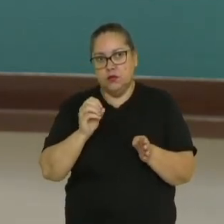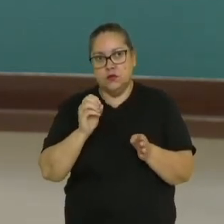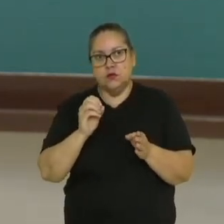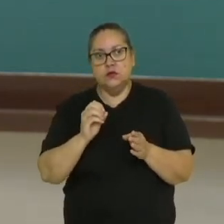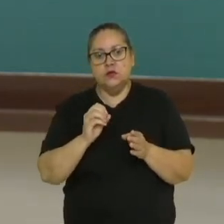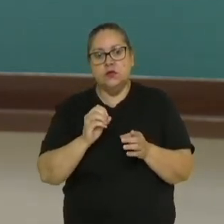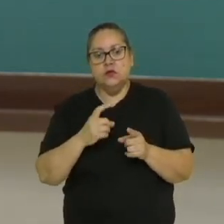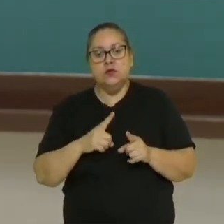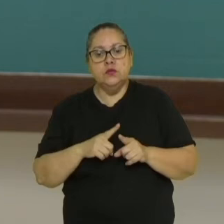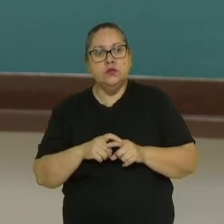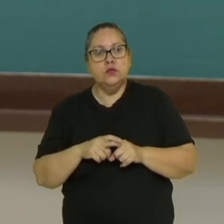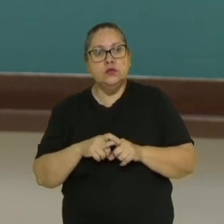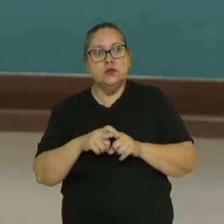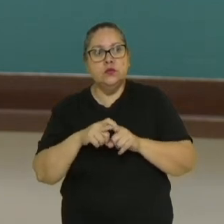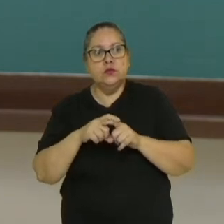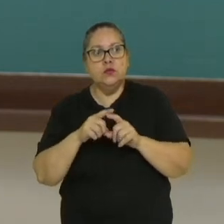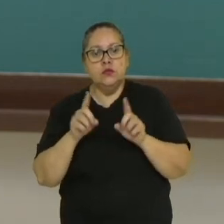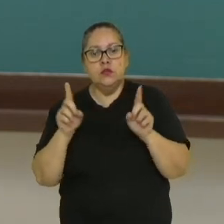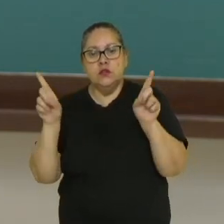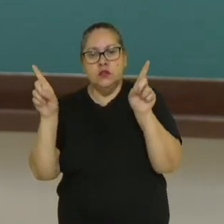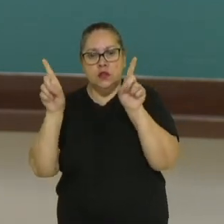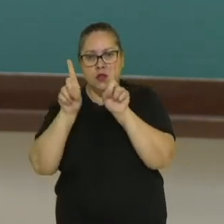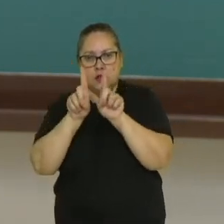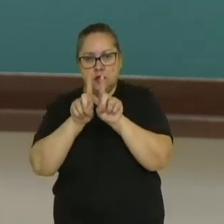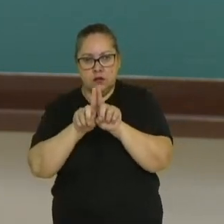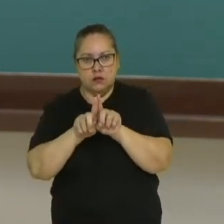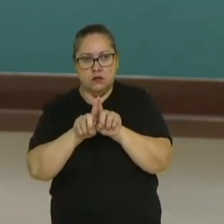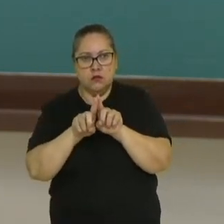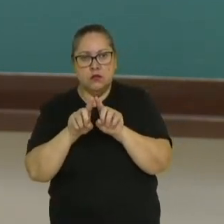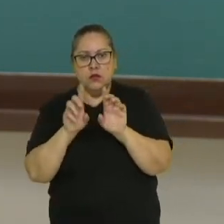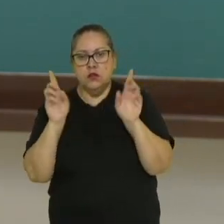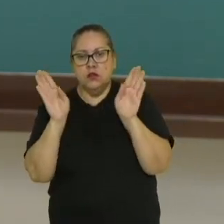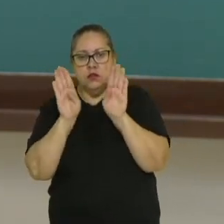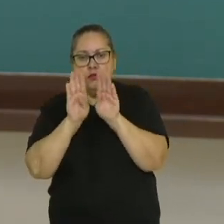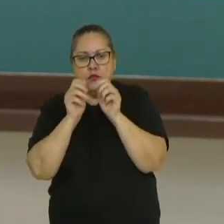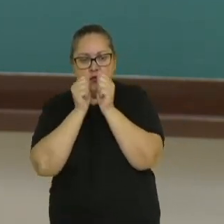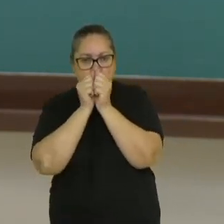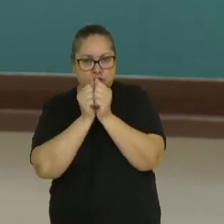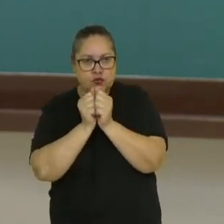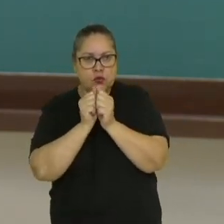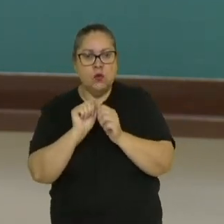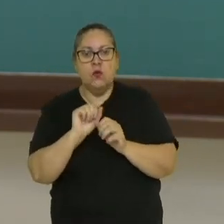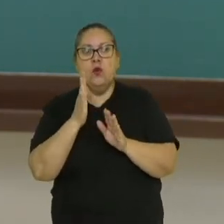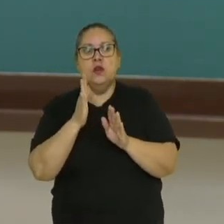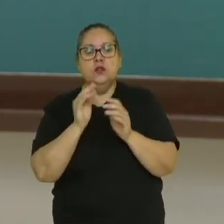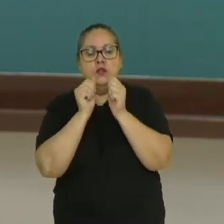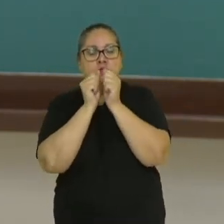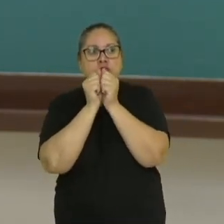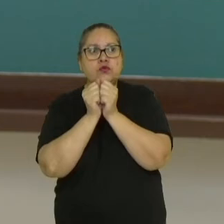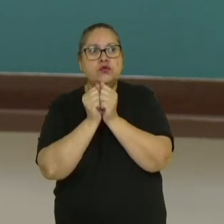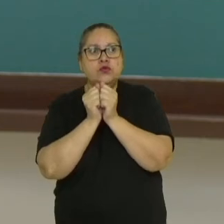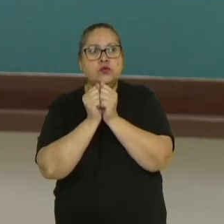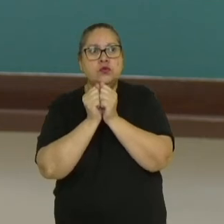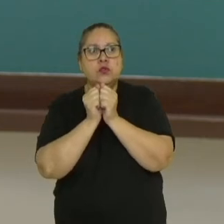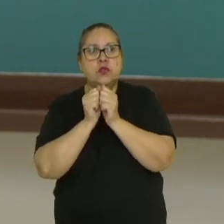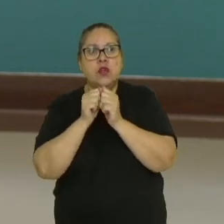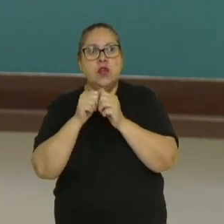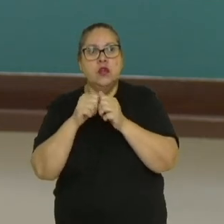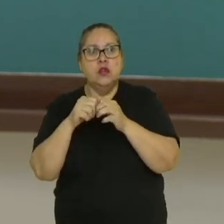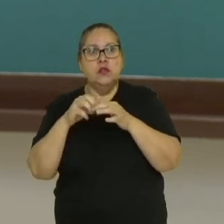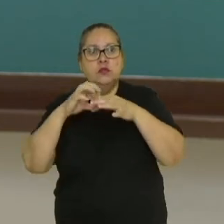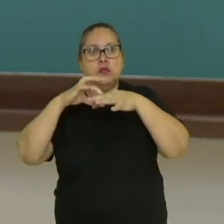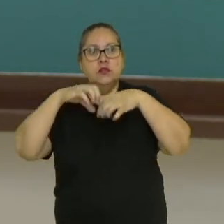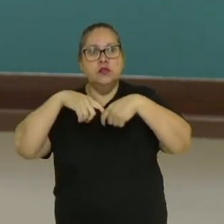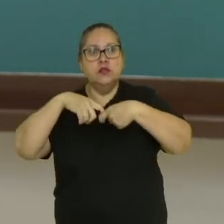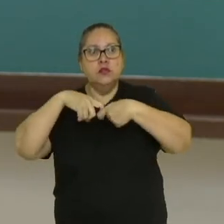os cromossomos, lembra que tem uma fase que os cromossomos começam a se condensar e eles ficam juntinhos? Quando eles ficam juntinhos, às vezes eles pegam os